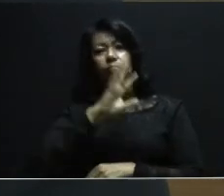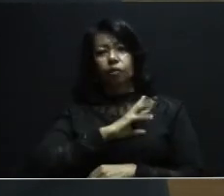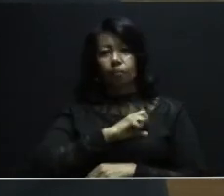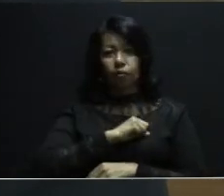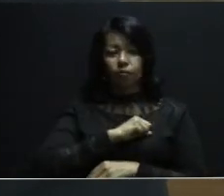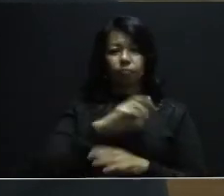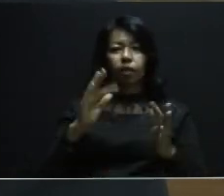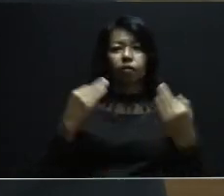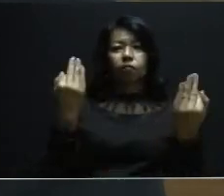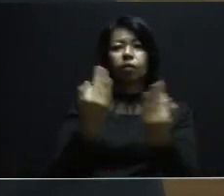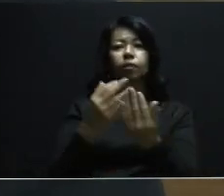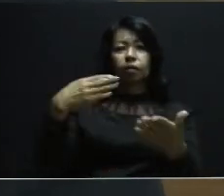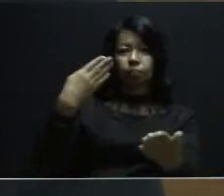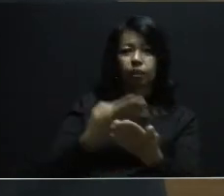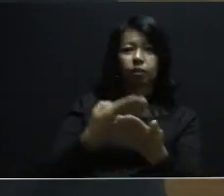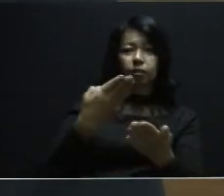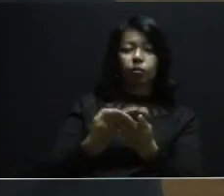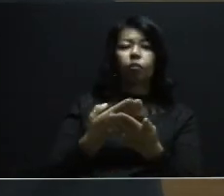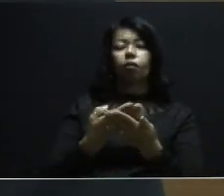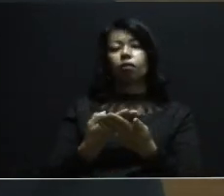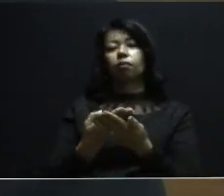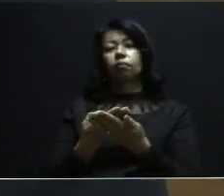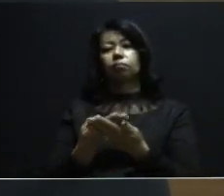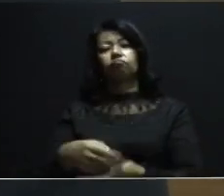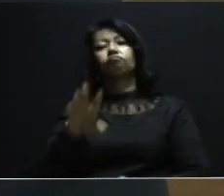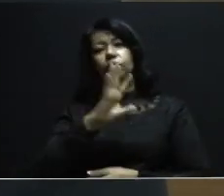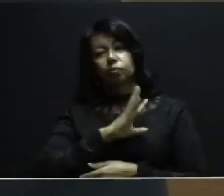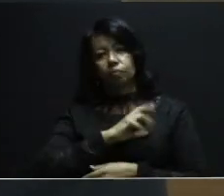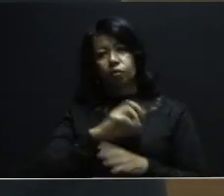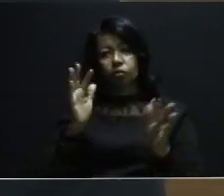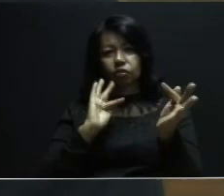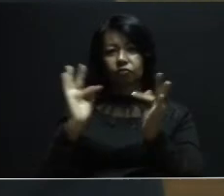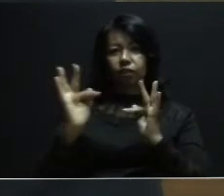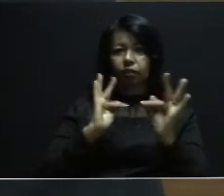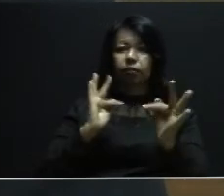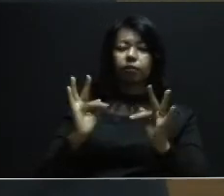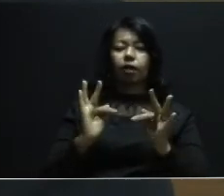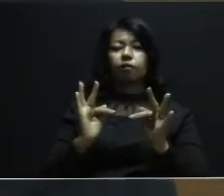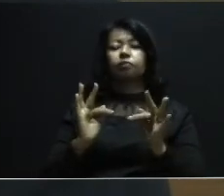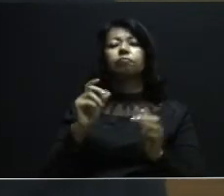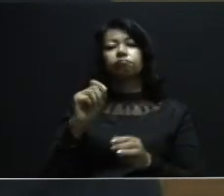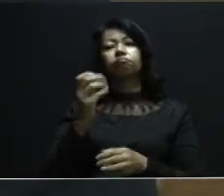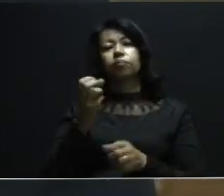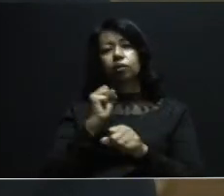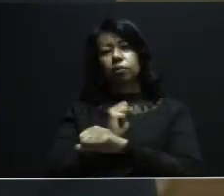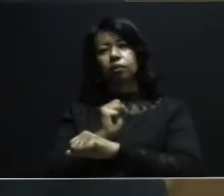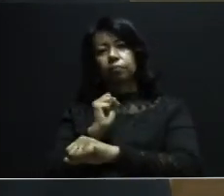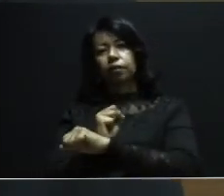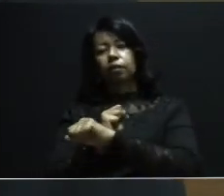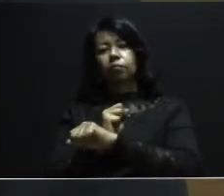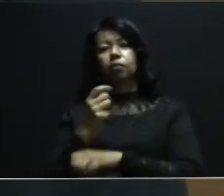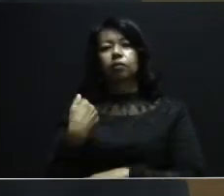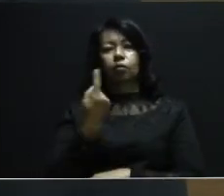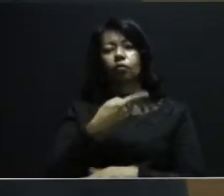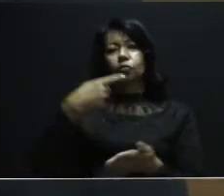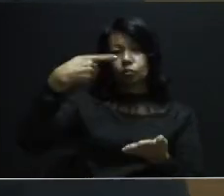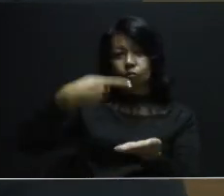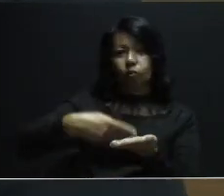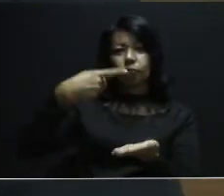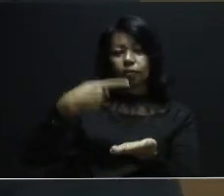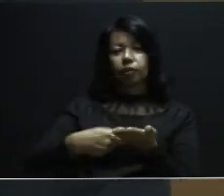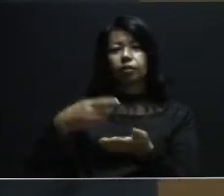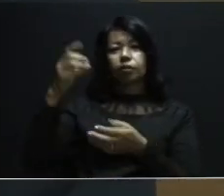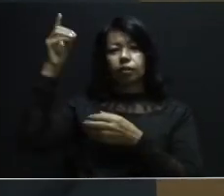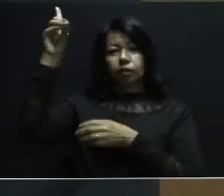a família é uma escola de humanidade, é uma escola de fraternidade. Então é isso que nós esperamos, esse é o nosso compromisso.